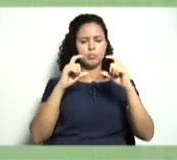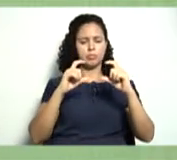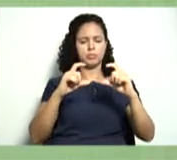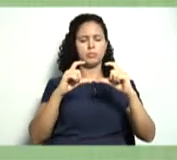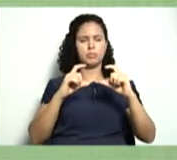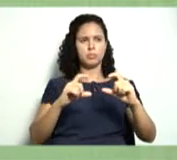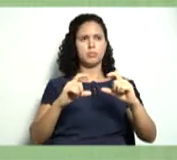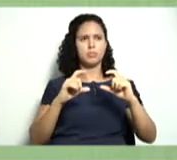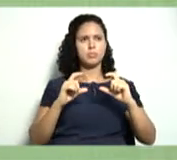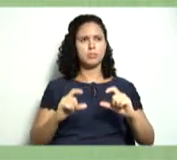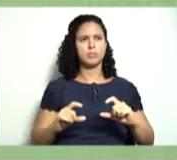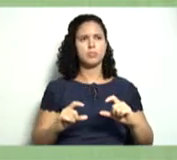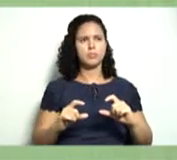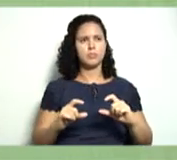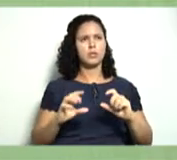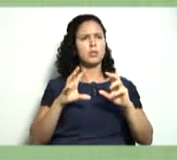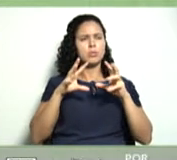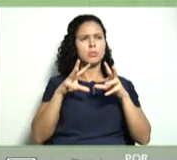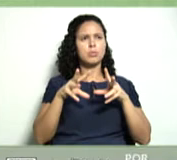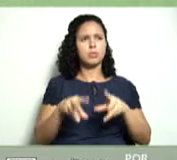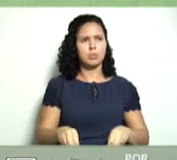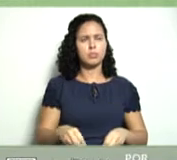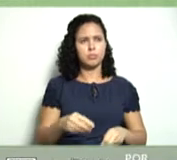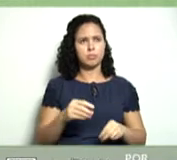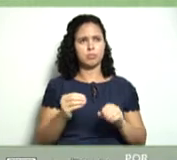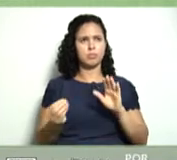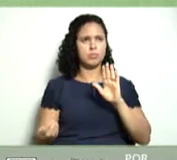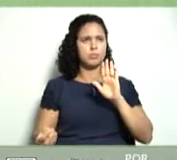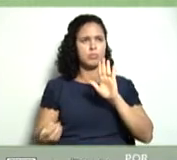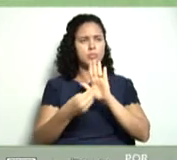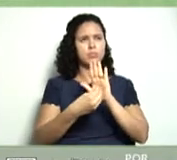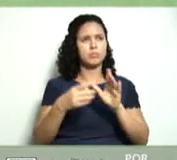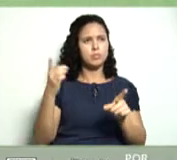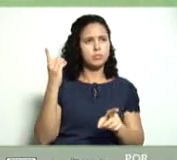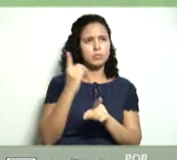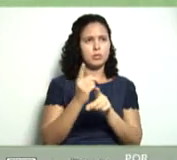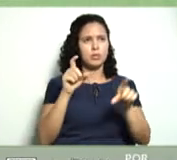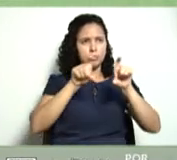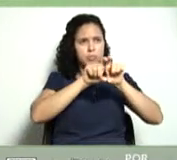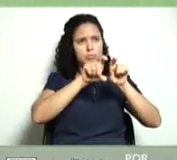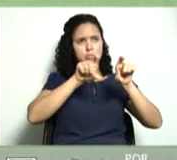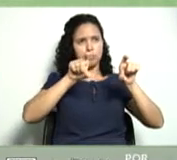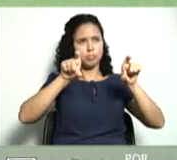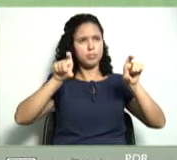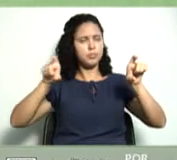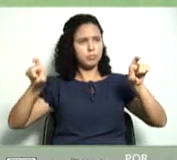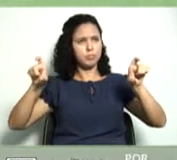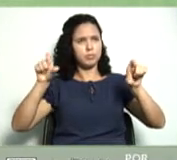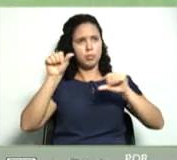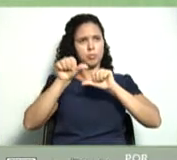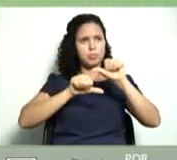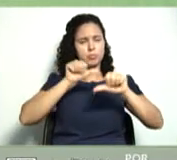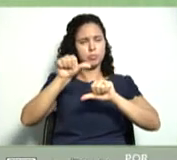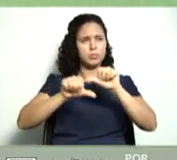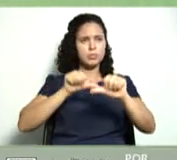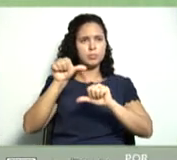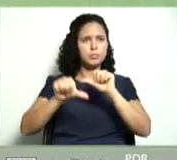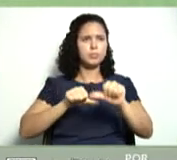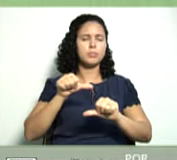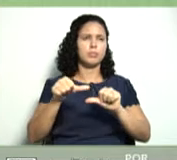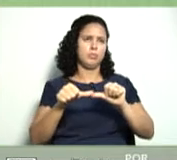revisão exibição todas elas você vai encontrar aqui ó dependendo da configuração que você for